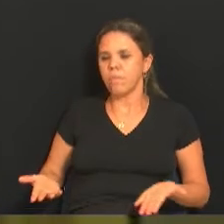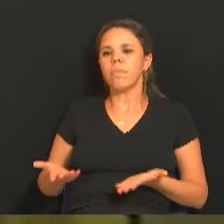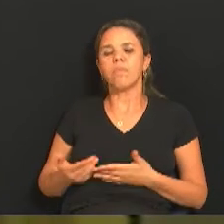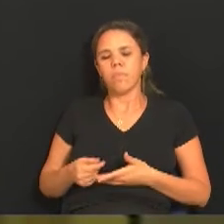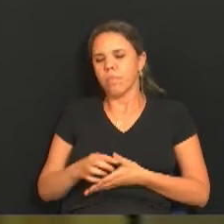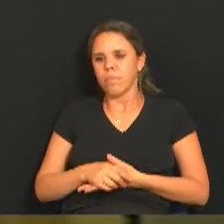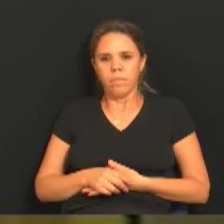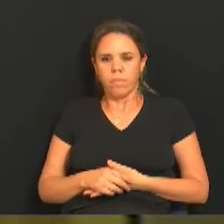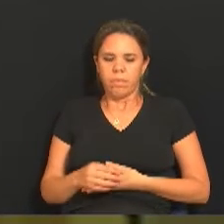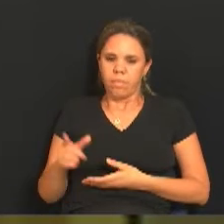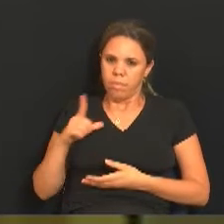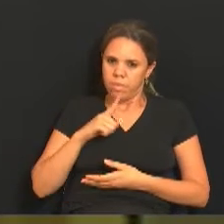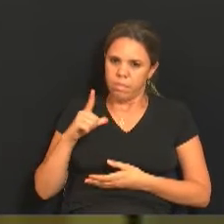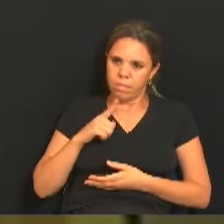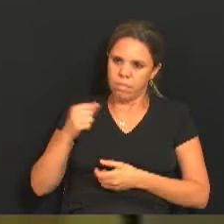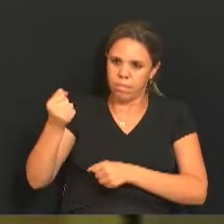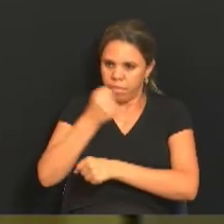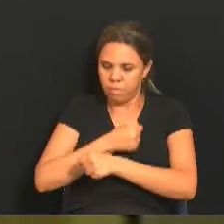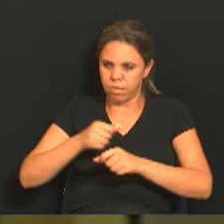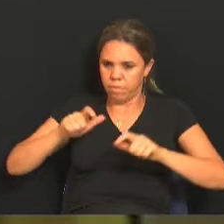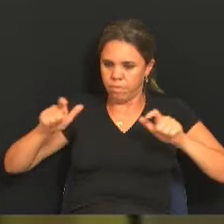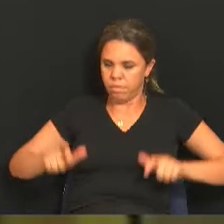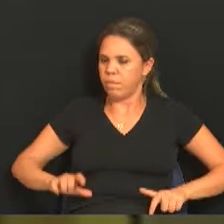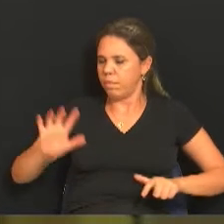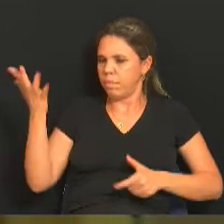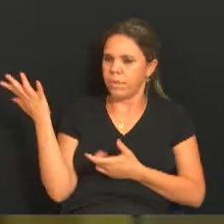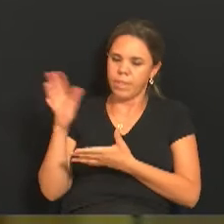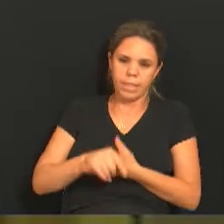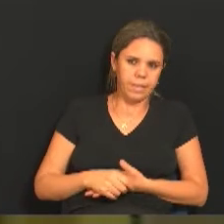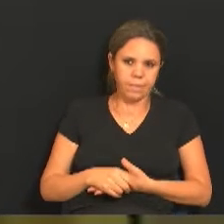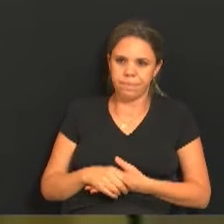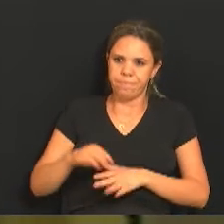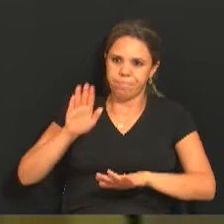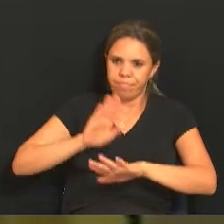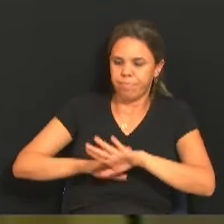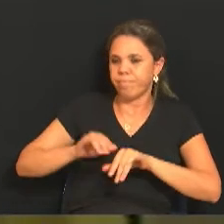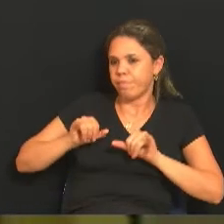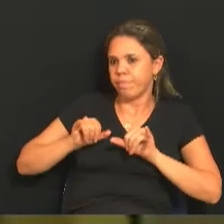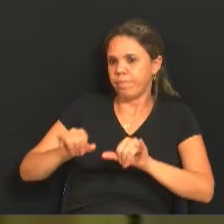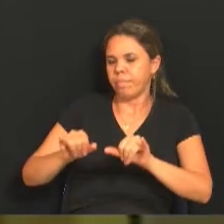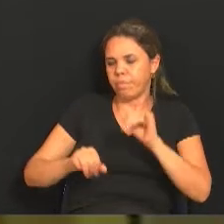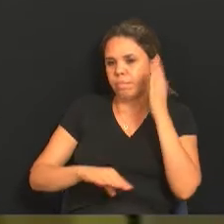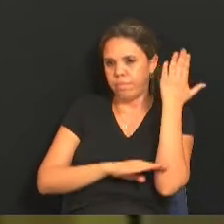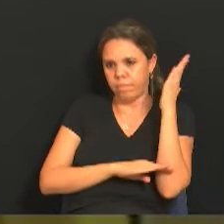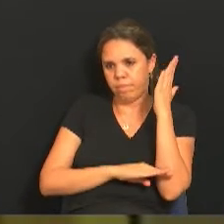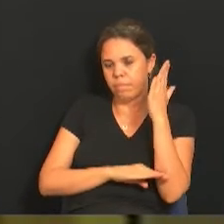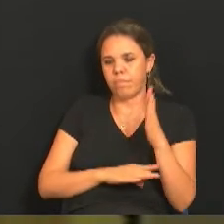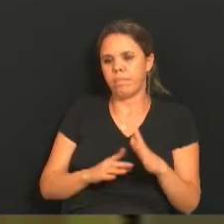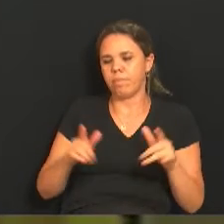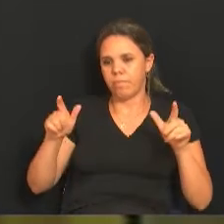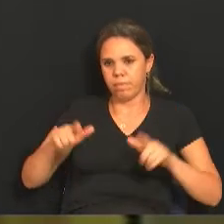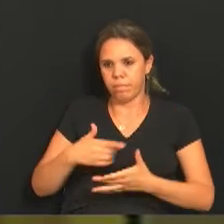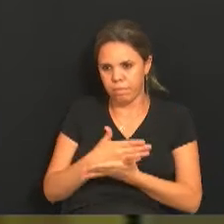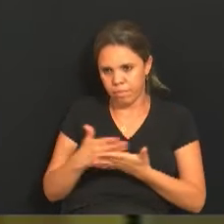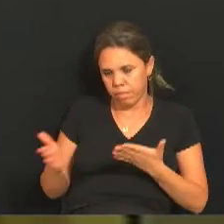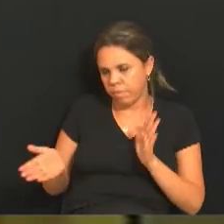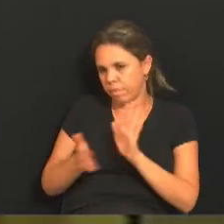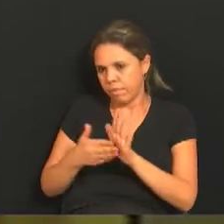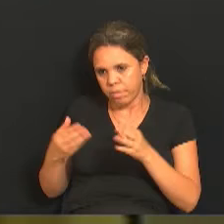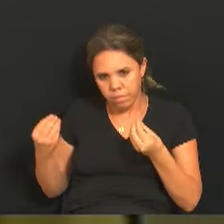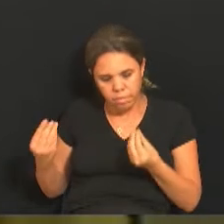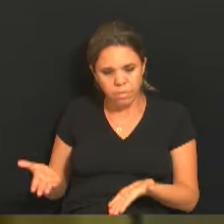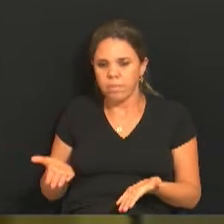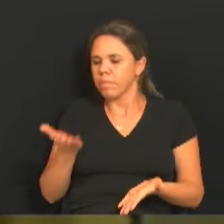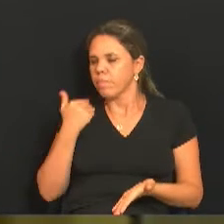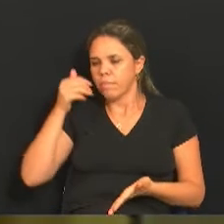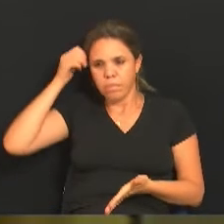que houvesse um refeitório, que acontecia ali atrás do mercado municipal, onde foi iniciadas as ofertas, né, dessa